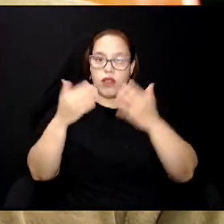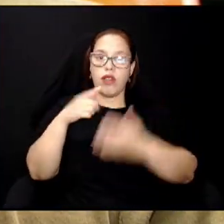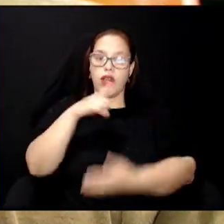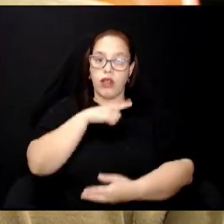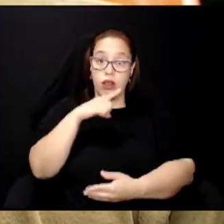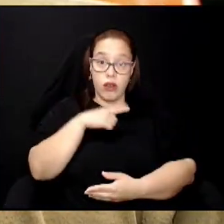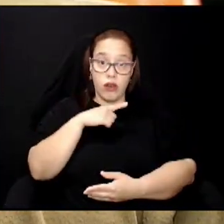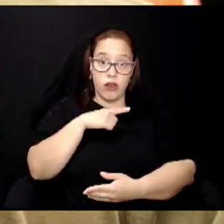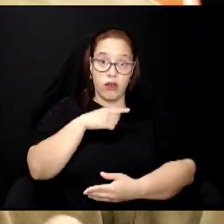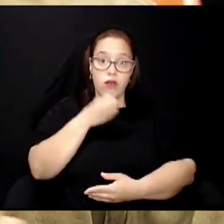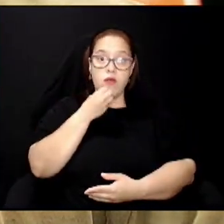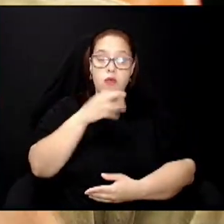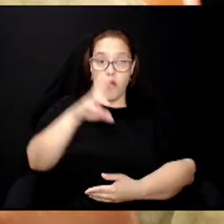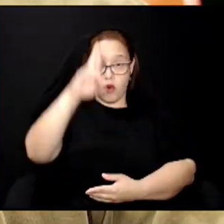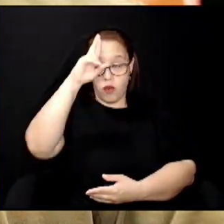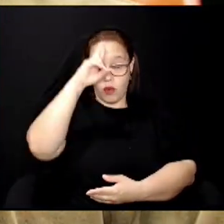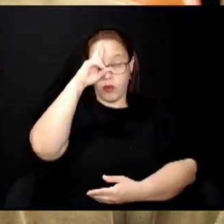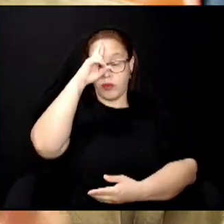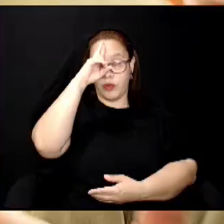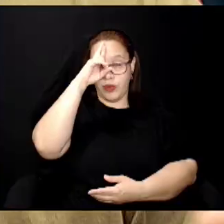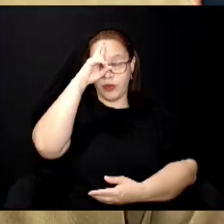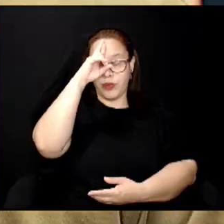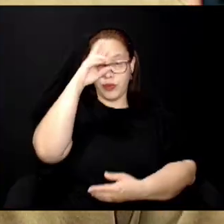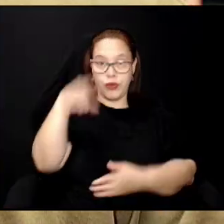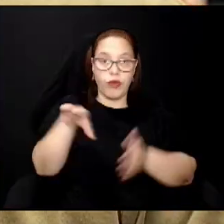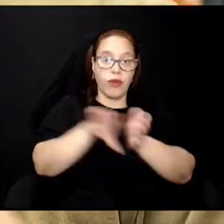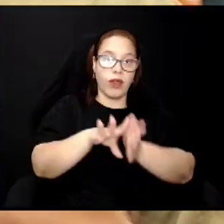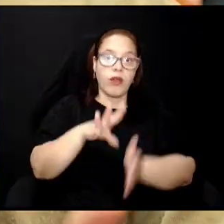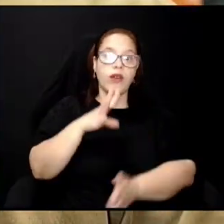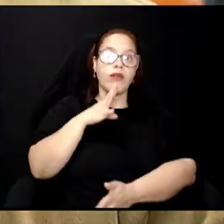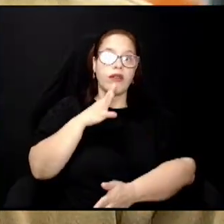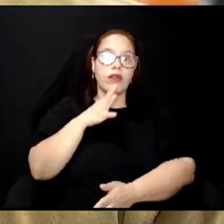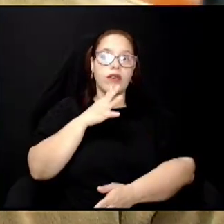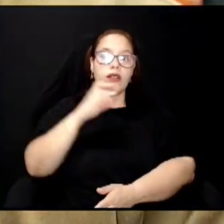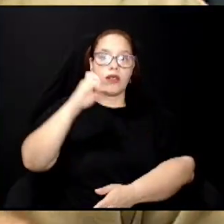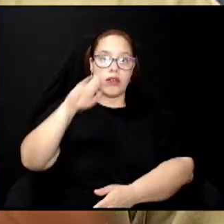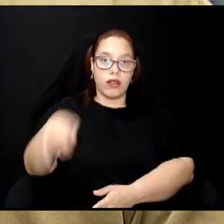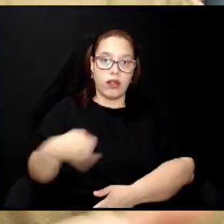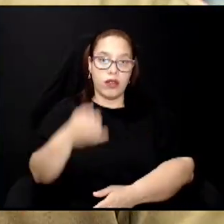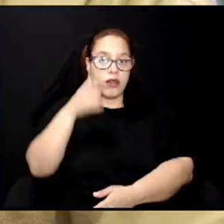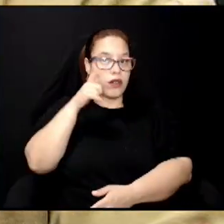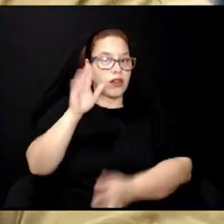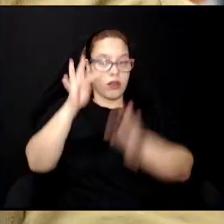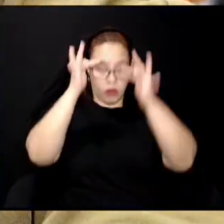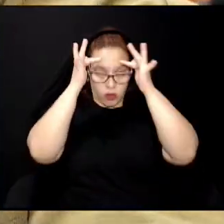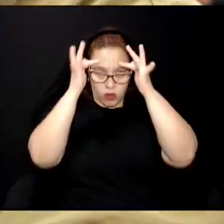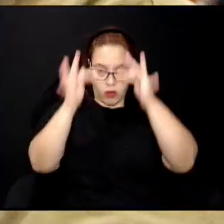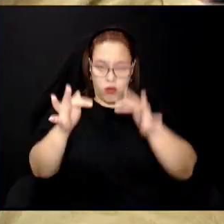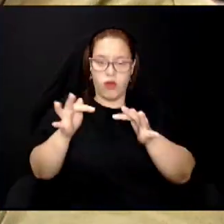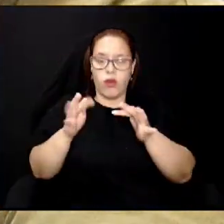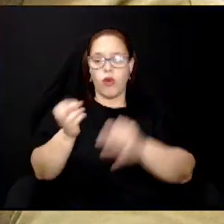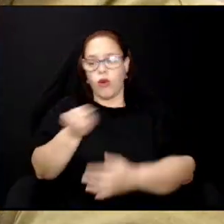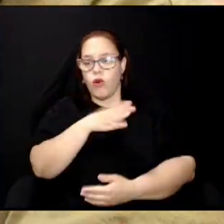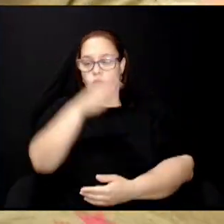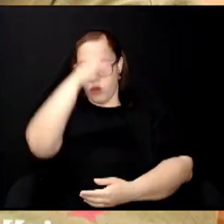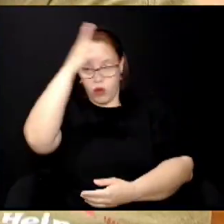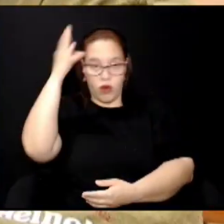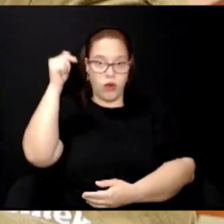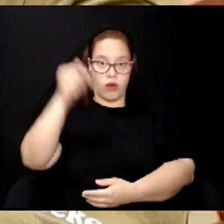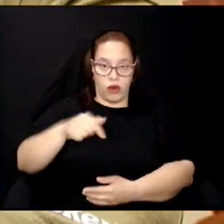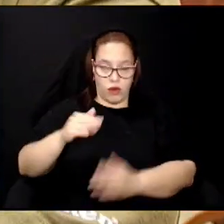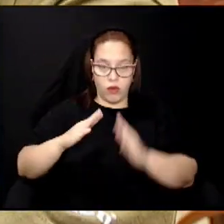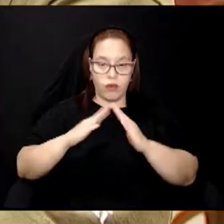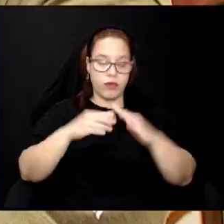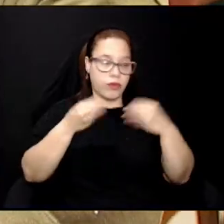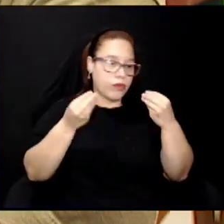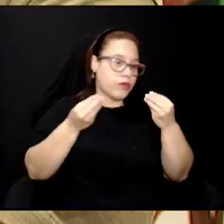bom almoço, né? Então as pessoas vêm, conhecem o restaurante e a gente tem a oportunidade de conseguir fidelizar mais um novo cliente aqui pro nosso estabelecimento. Como funciona? É